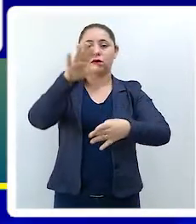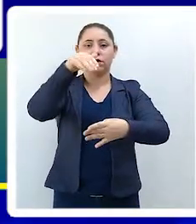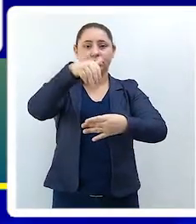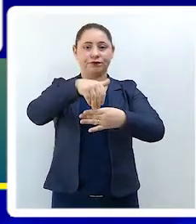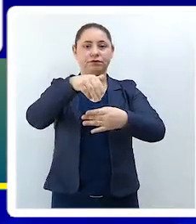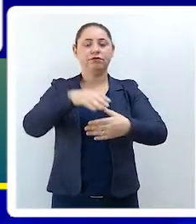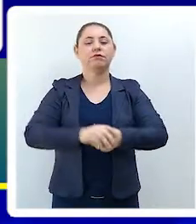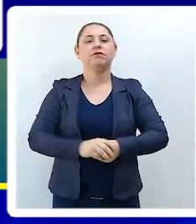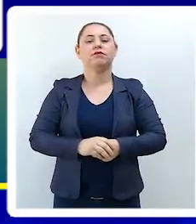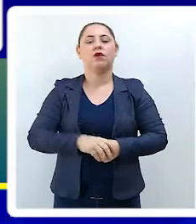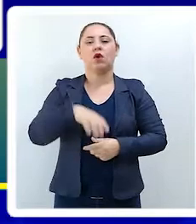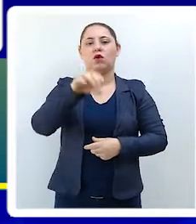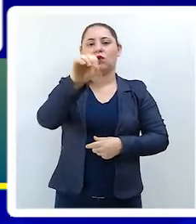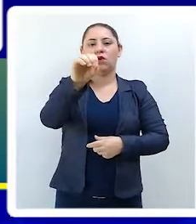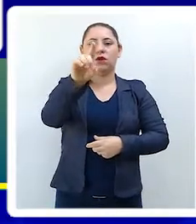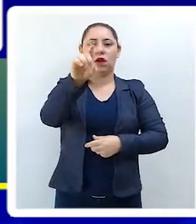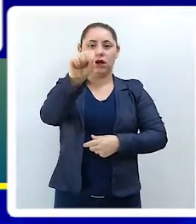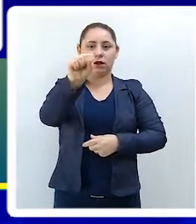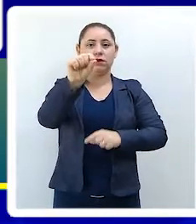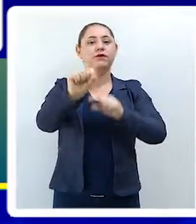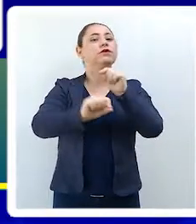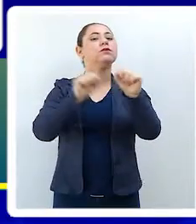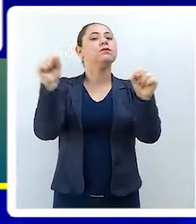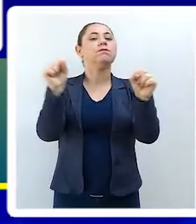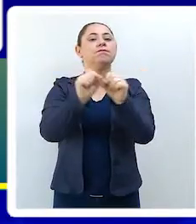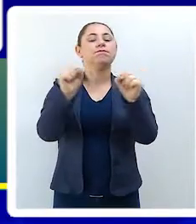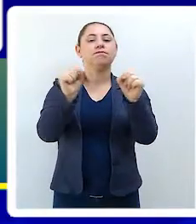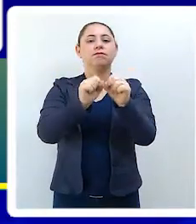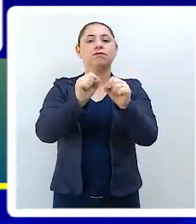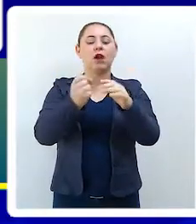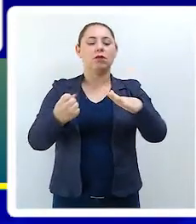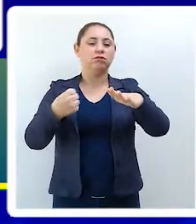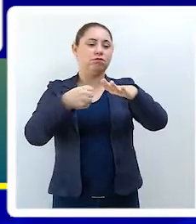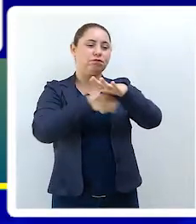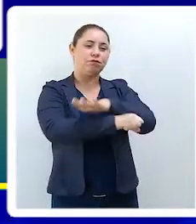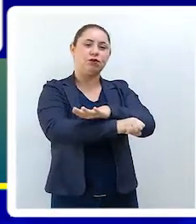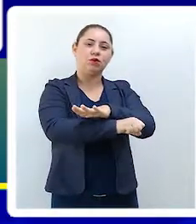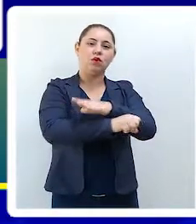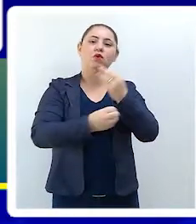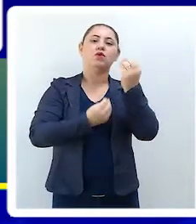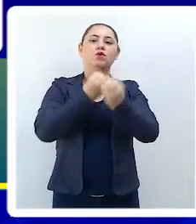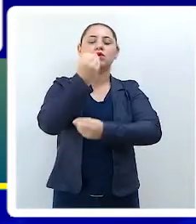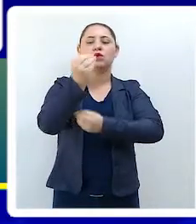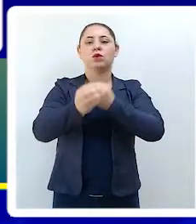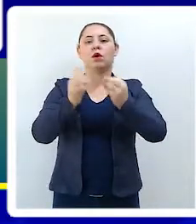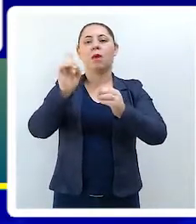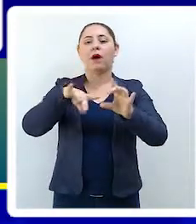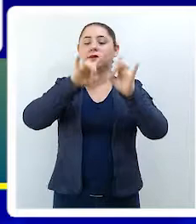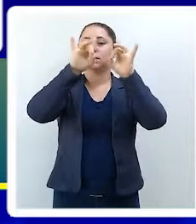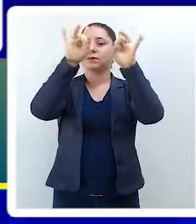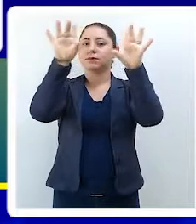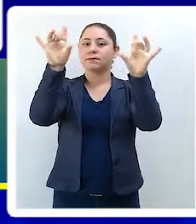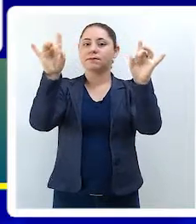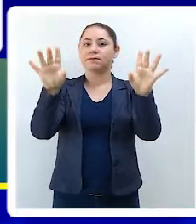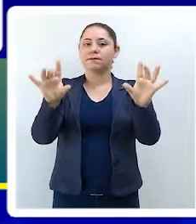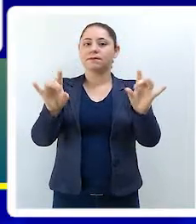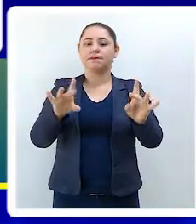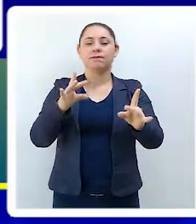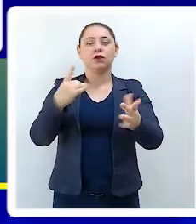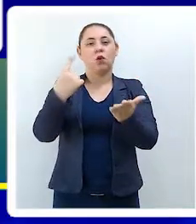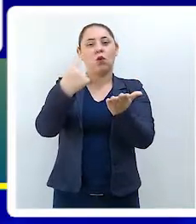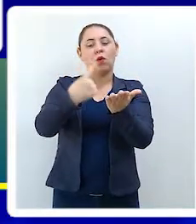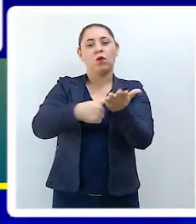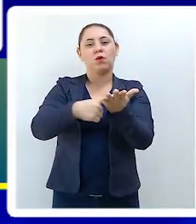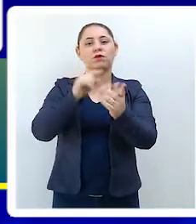justiça eleitoral, essa ODS, ela será implementada de uma maneira especial,